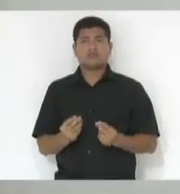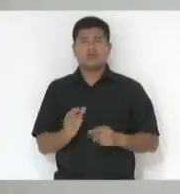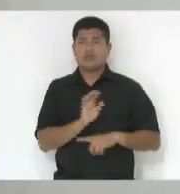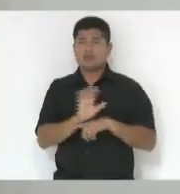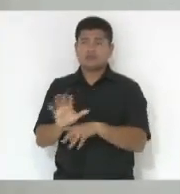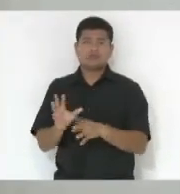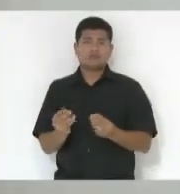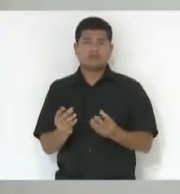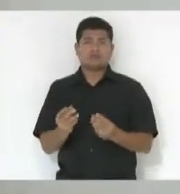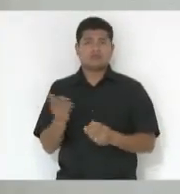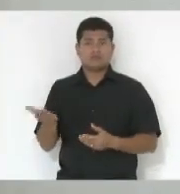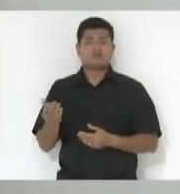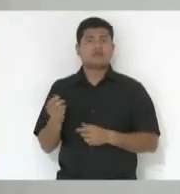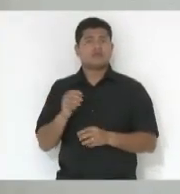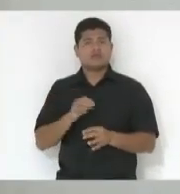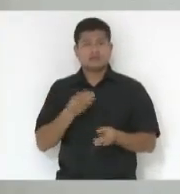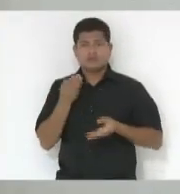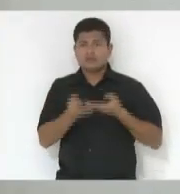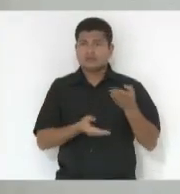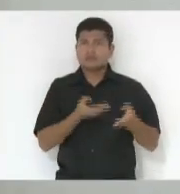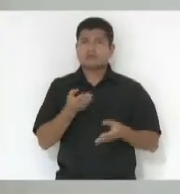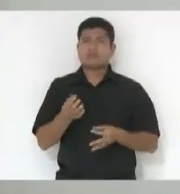Então, tem hospital filantrópico aí,